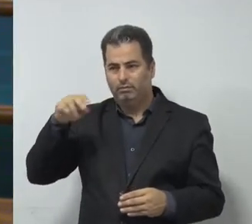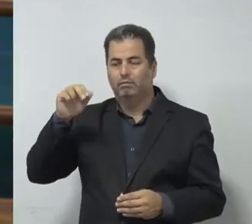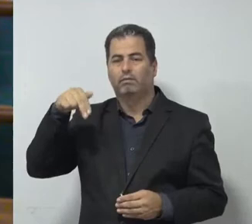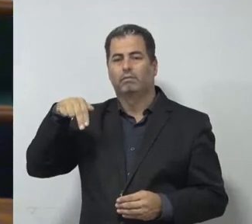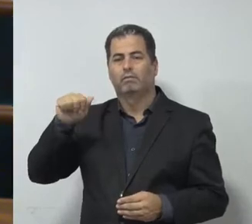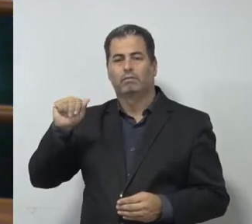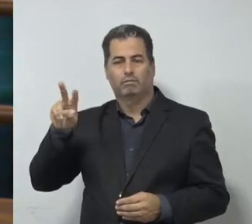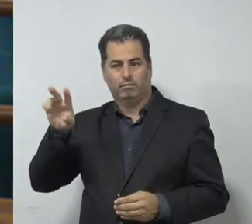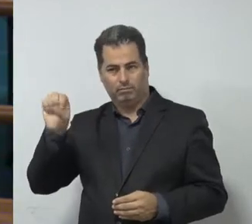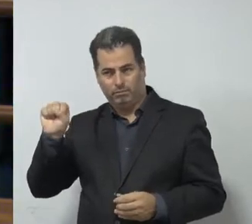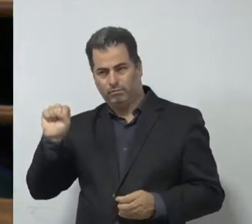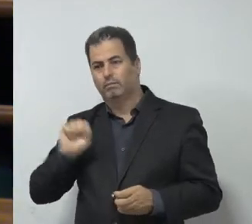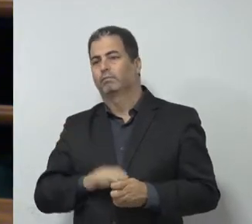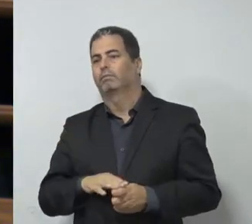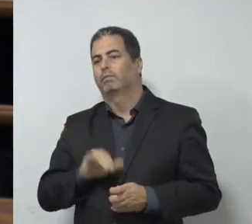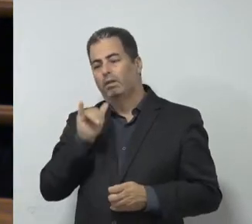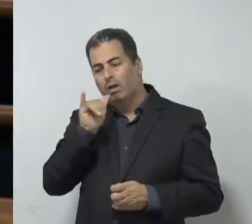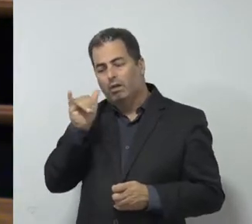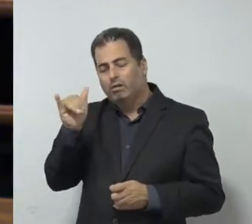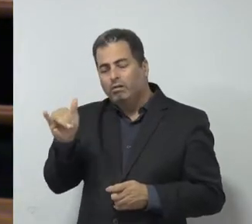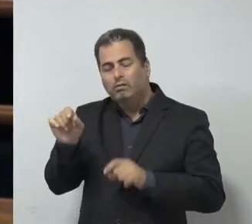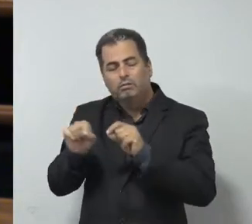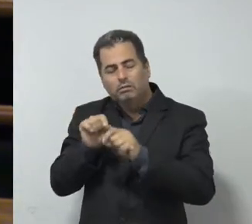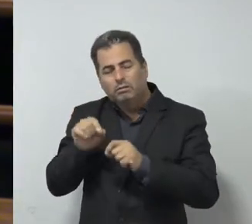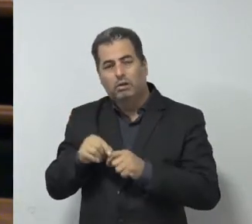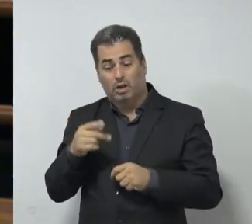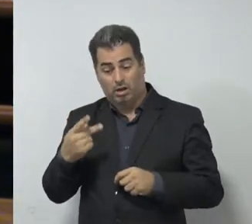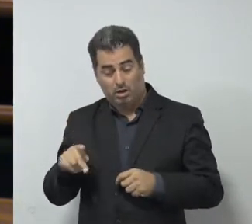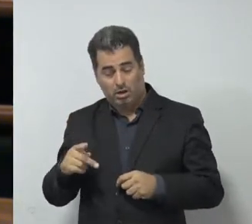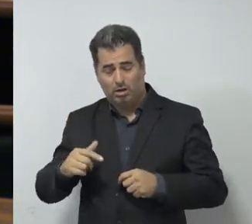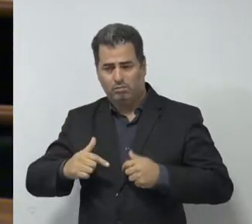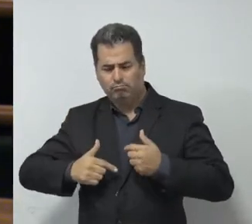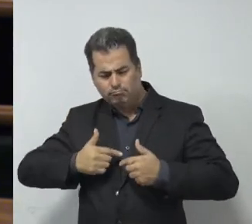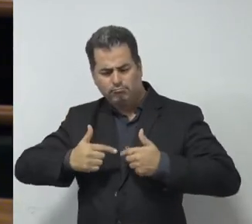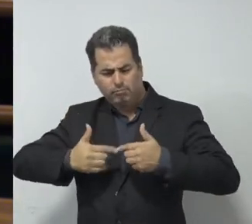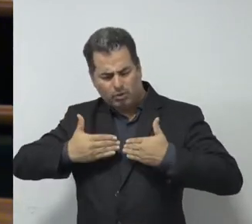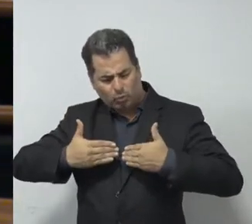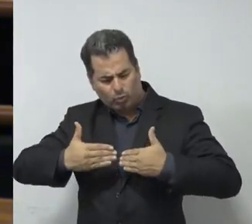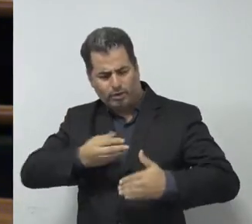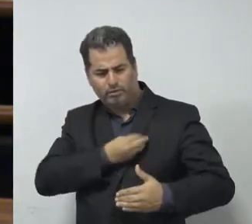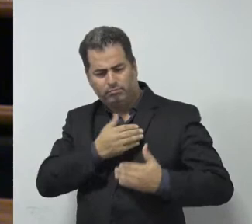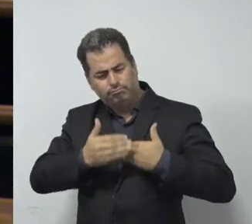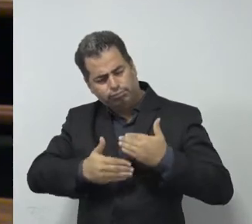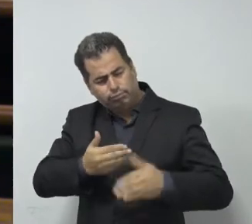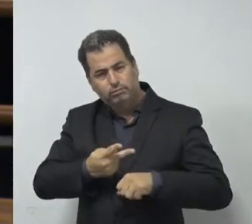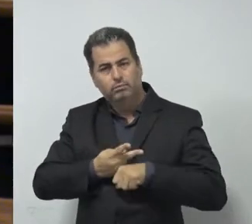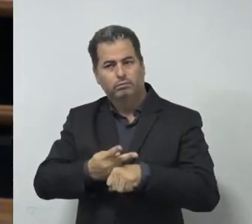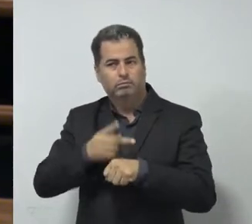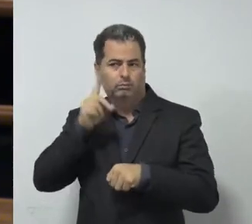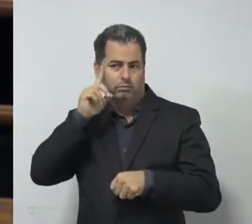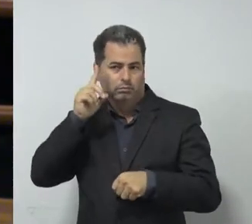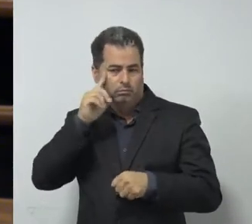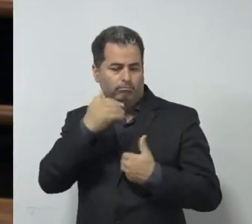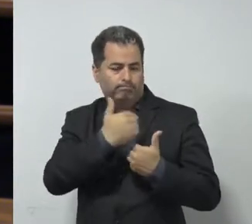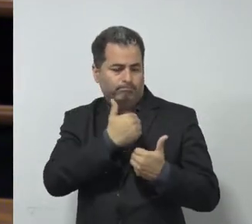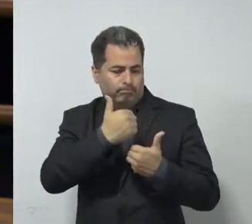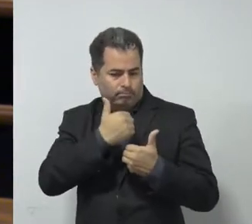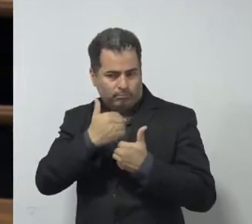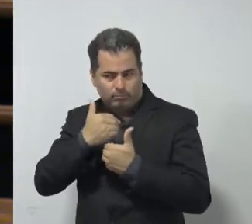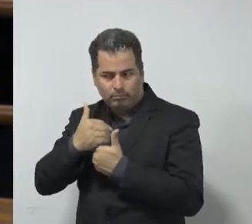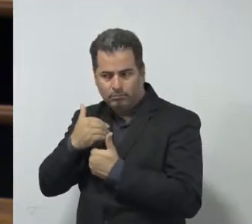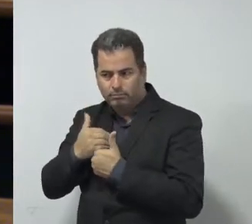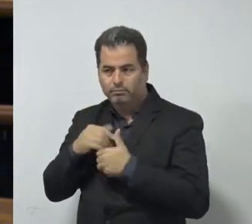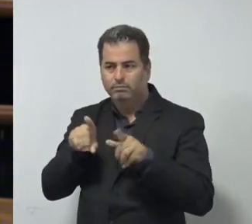Alves, dizer que nessa caminhada a gente busca todos os dias orientações